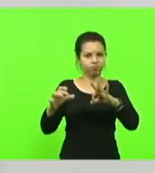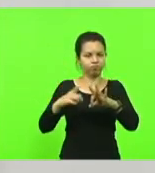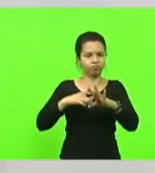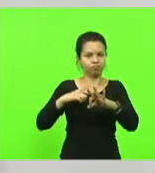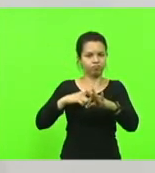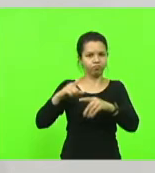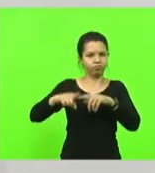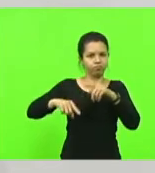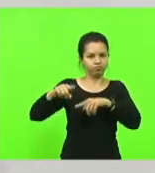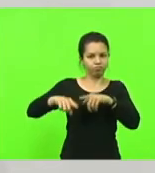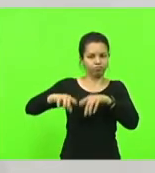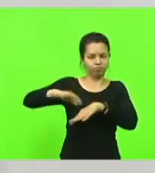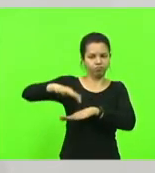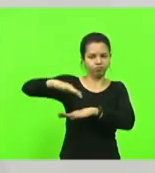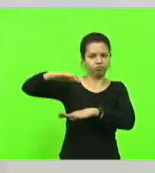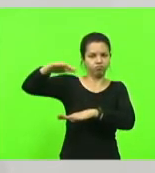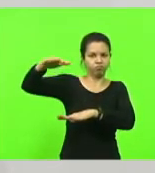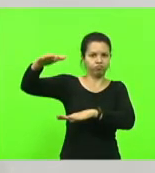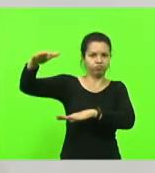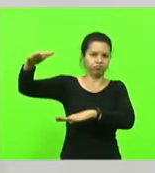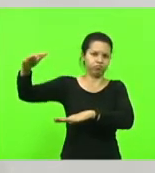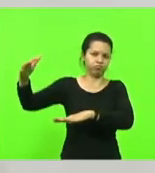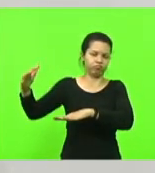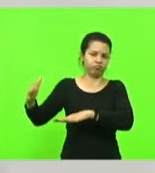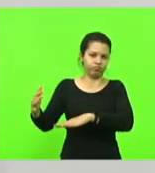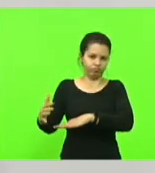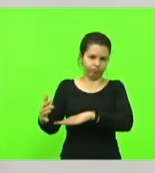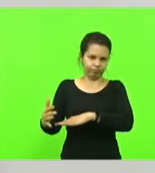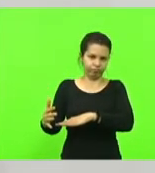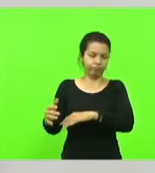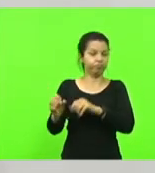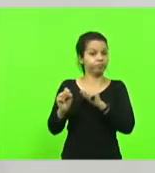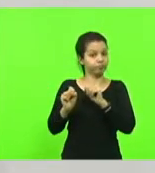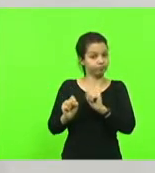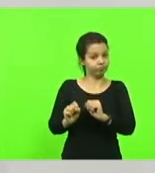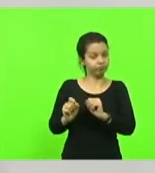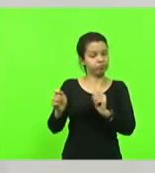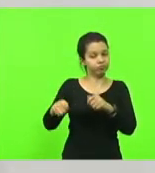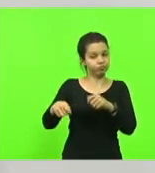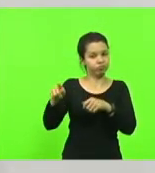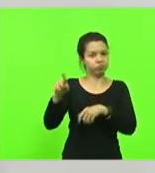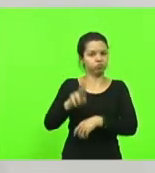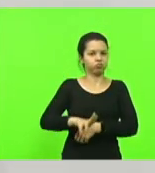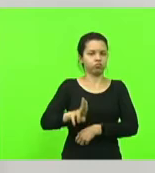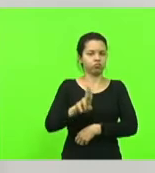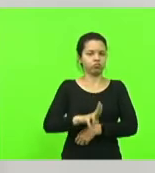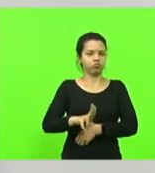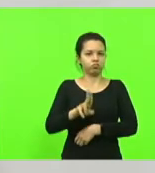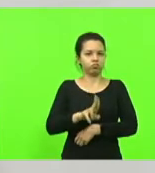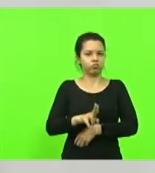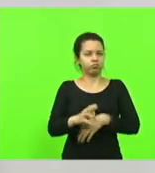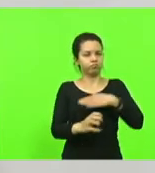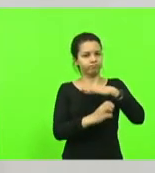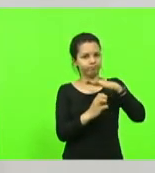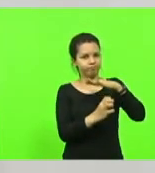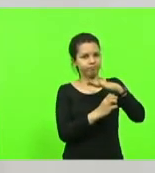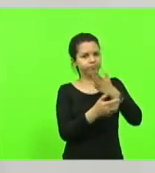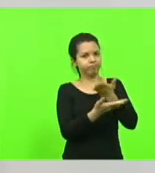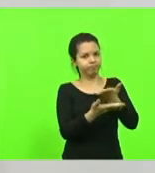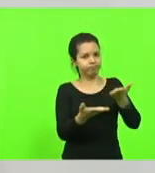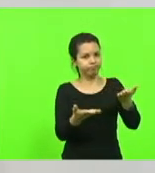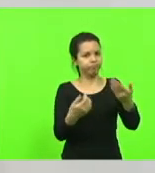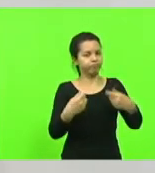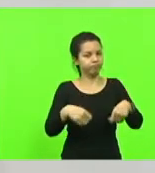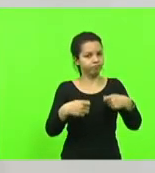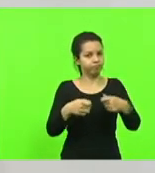produto descartado e que poderia ser utilizado. E que as empresas são obrigadas a